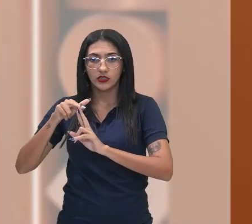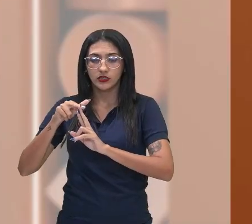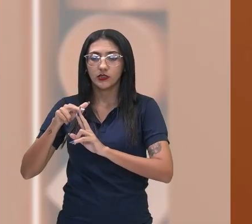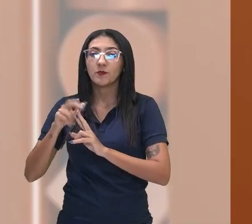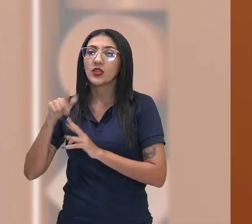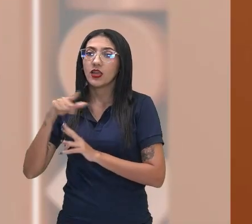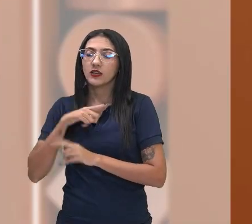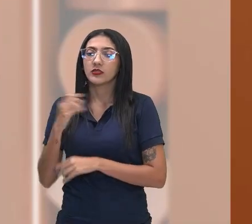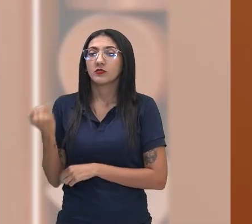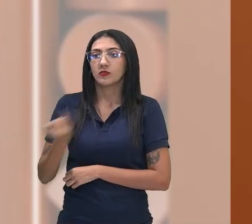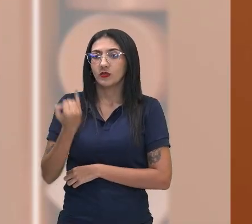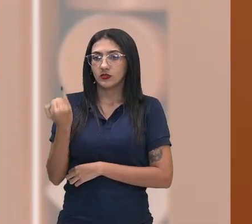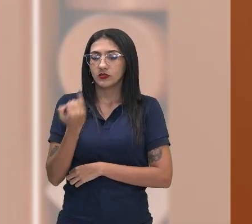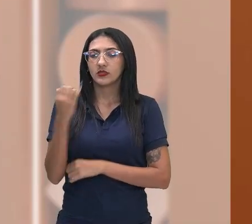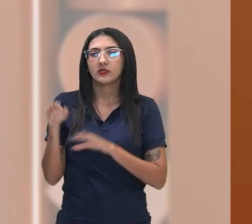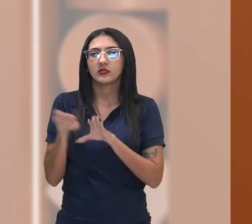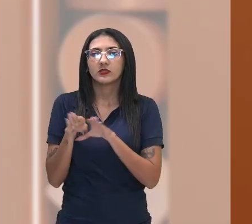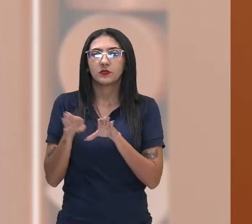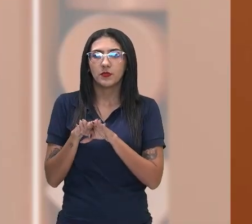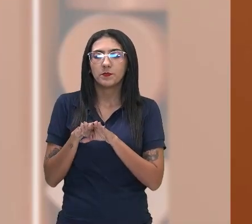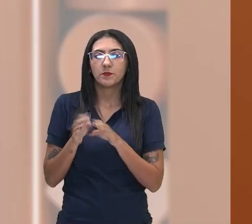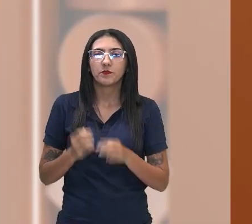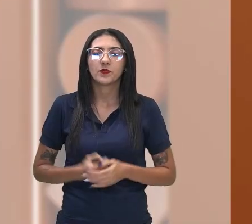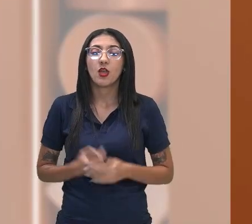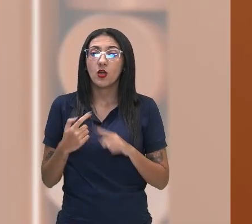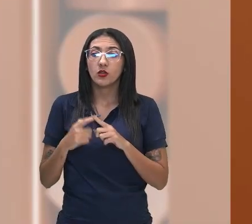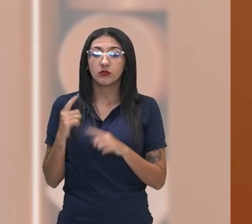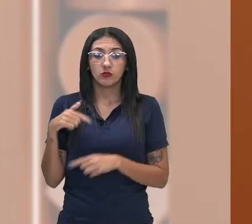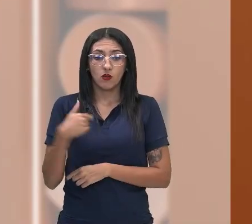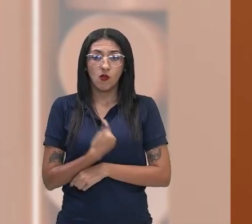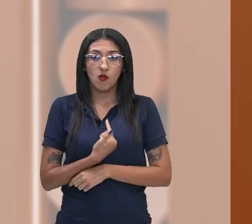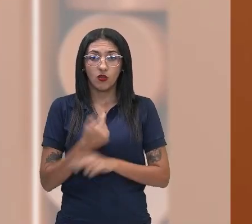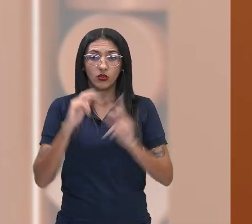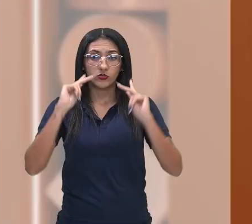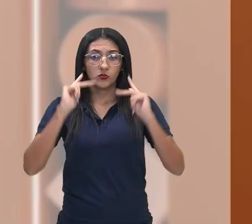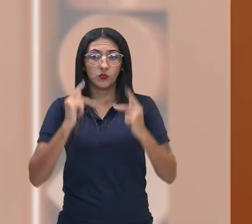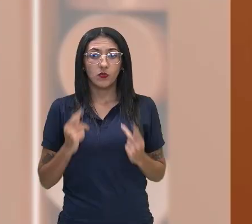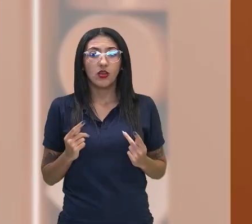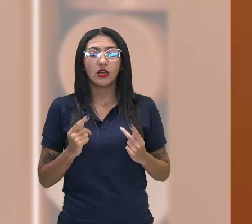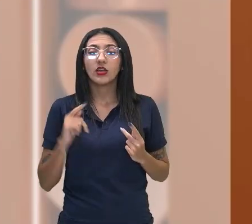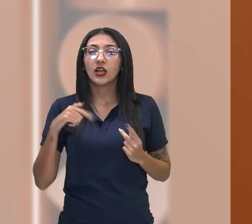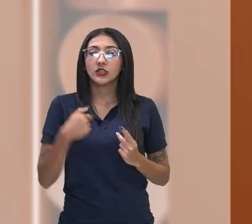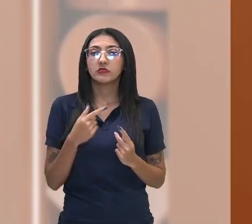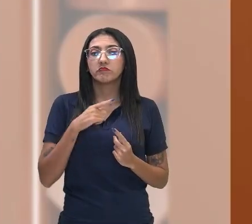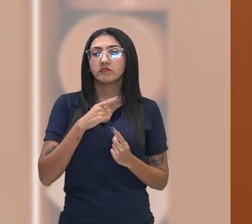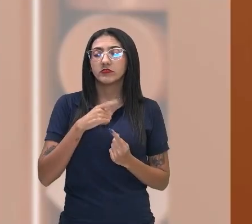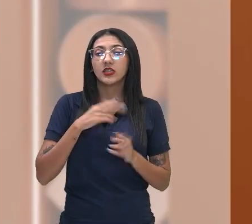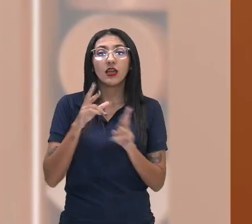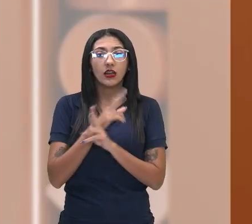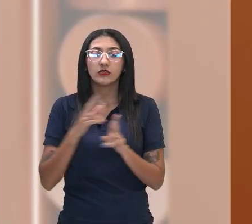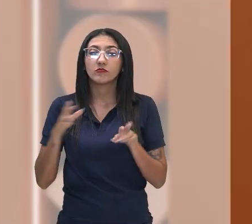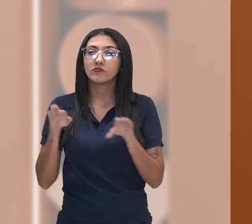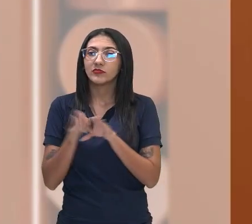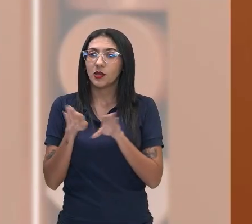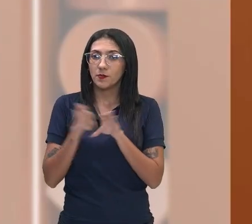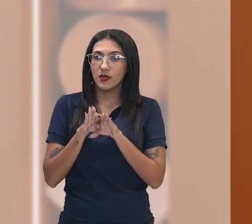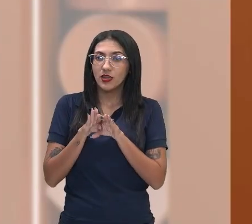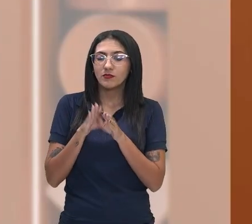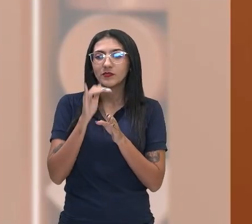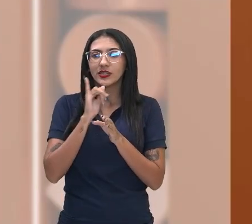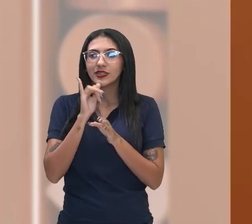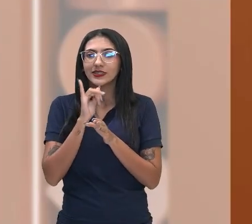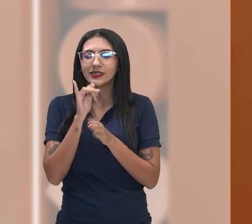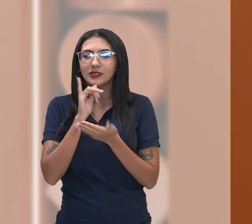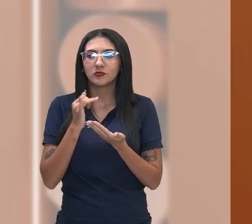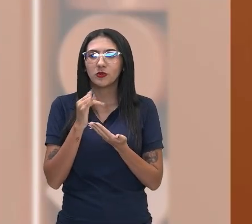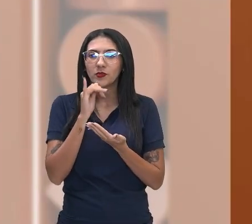são tão importantes, pois nós, seres humanos, nós somos feitos também daquilo que não existe,